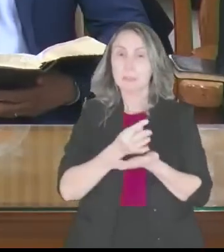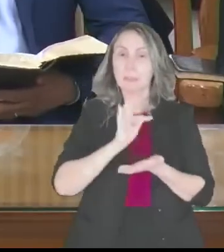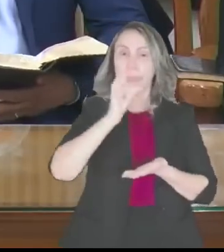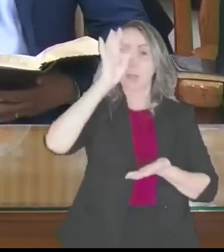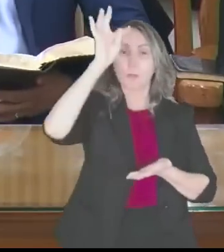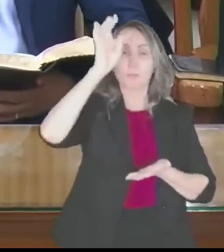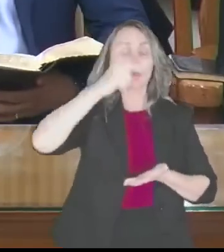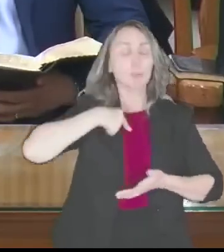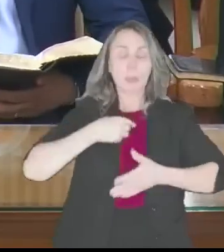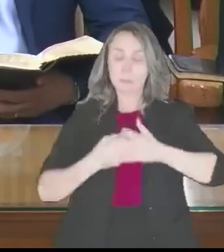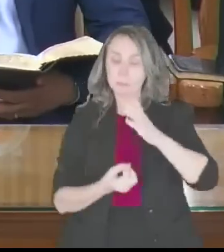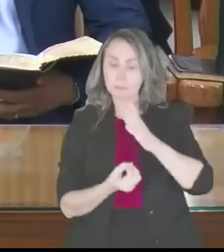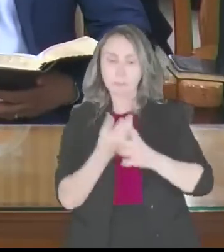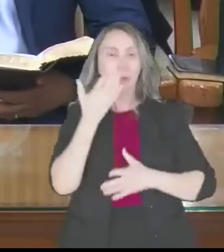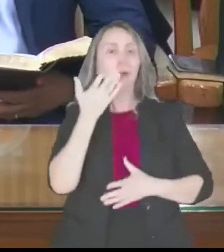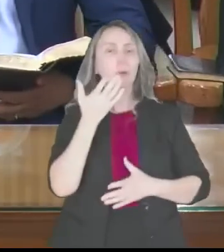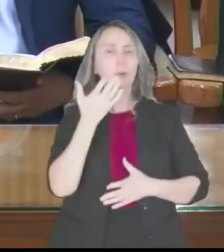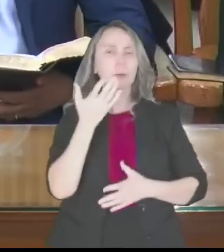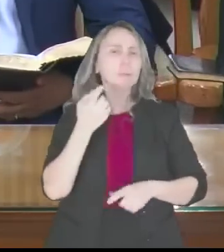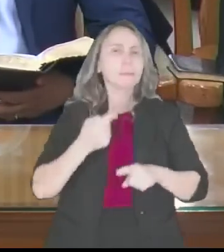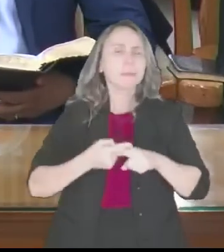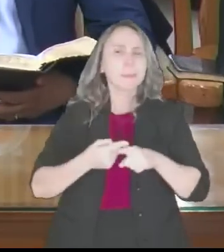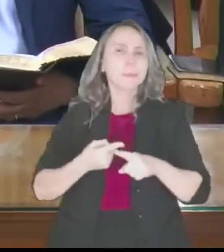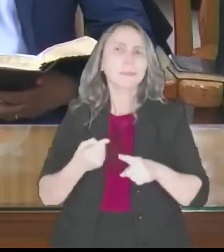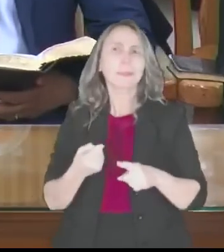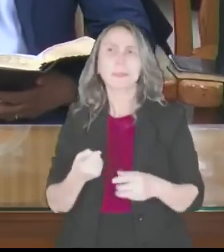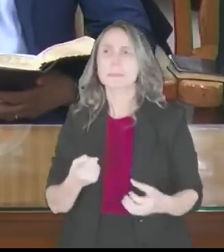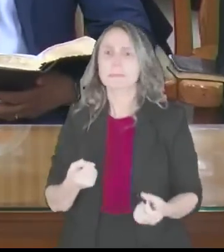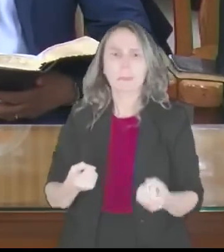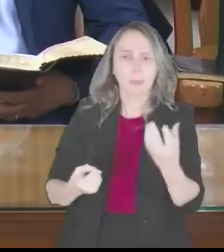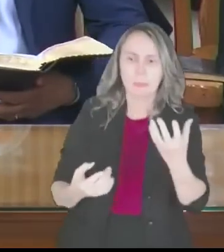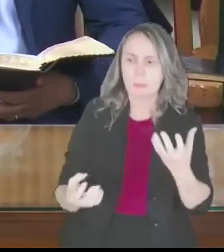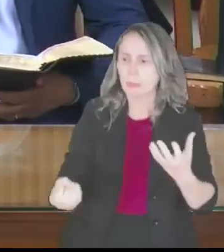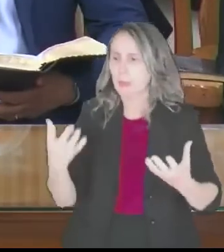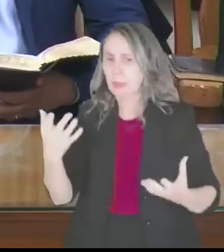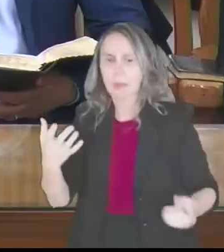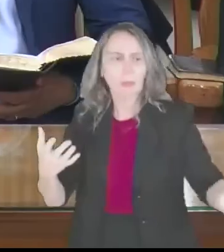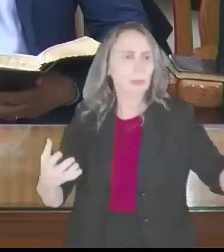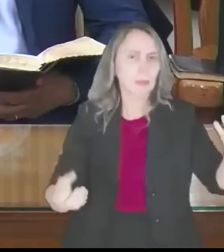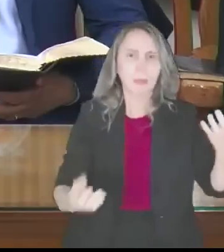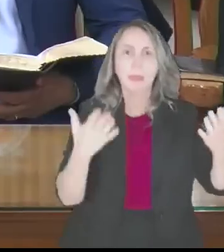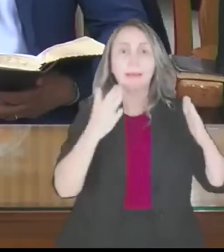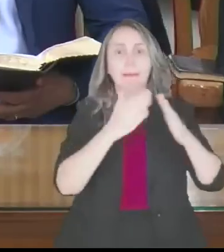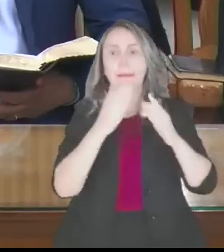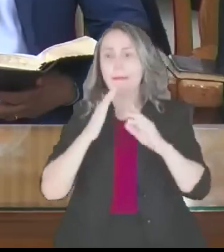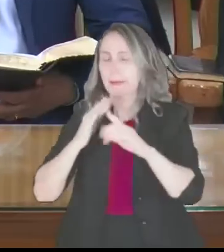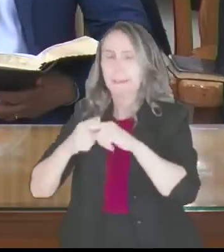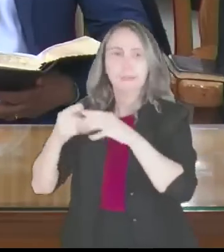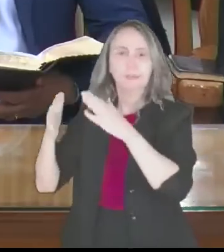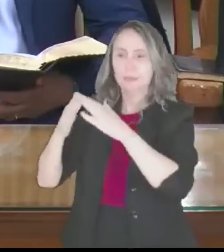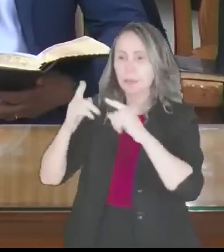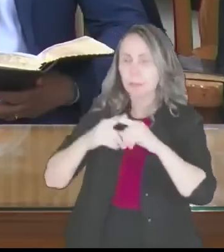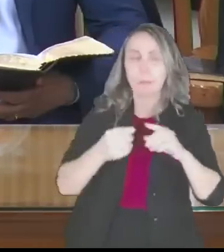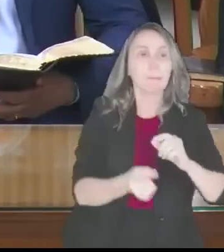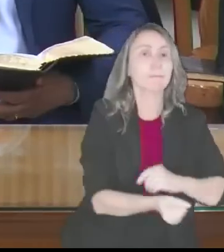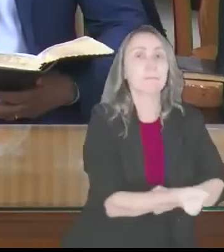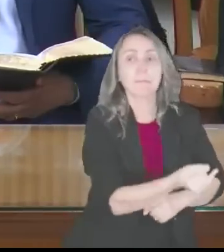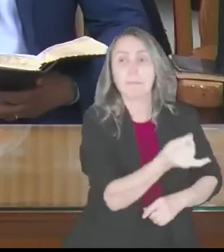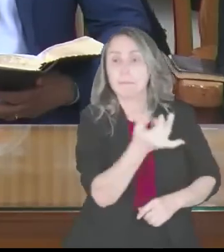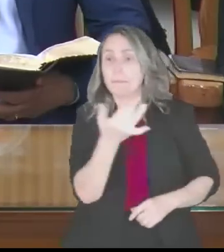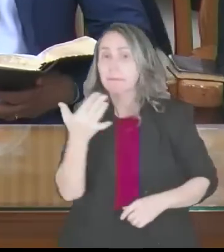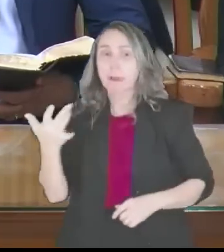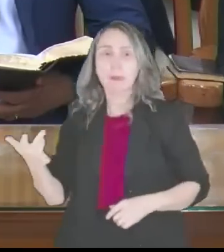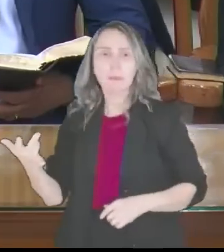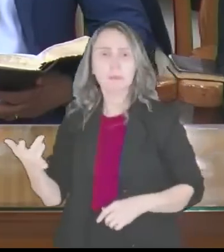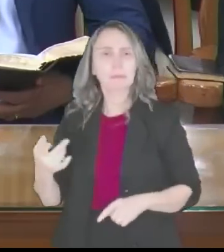vivendo. Por que é que tem surgido tantas denominações? Porque as pessoas, elas não